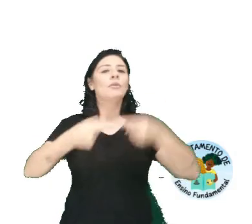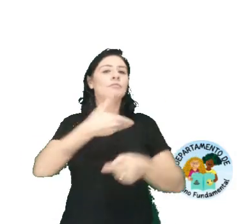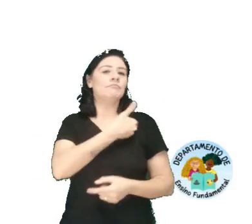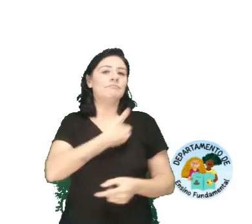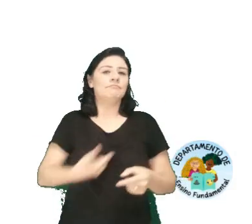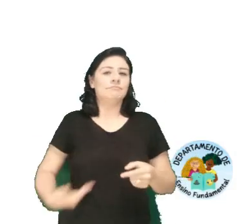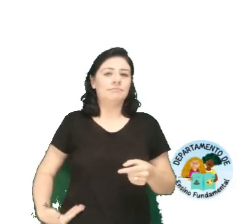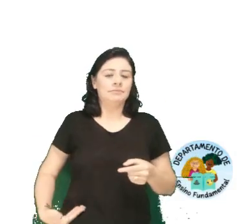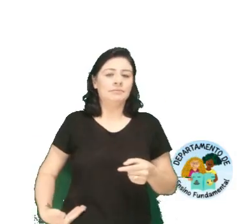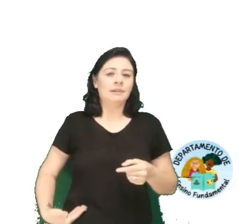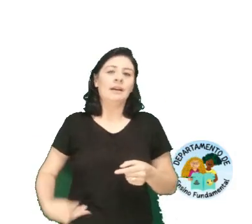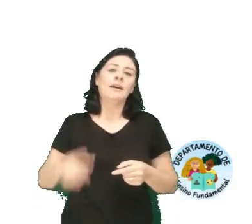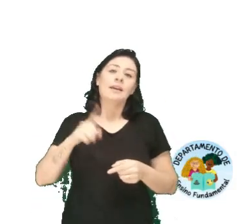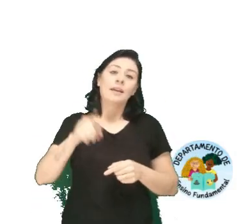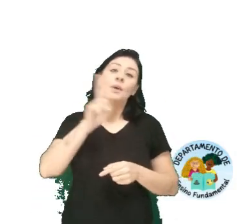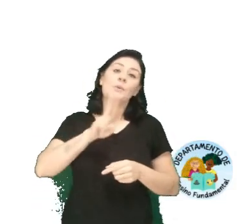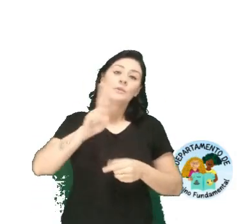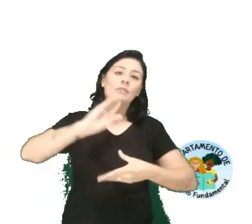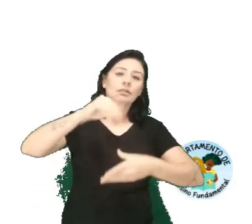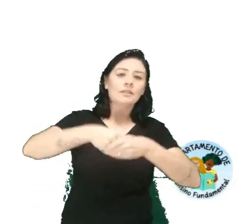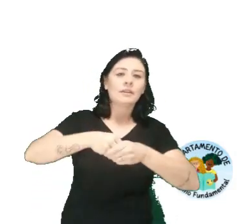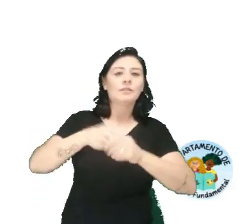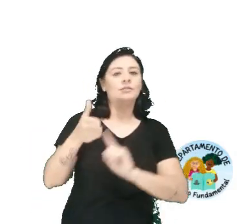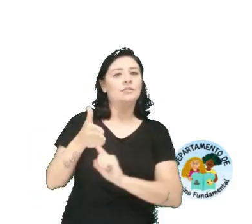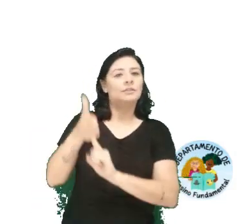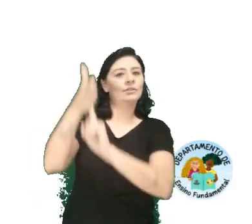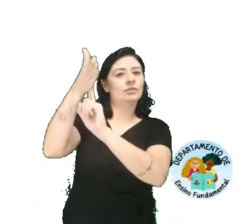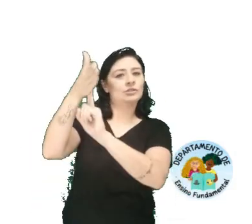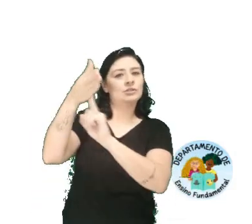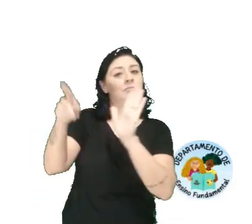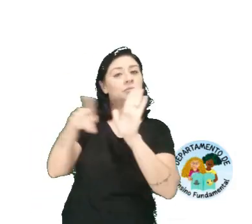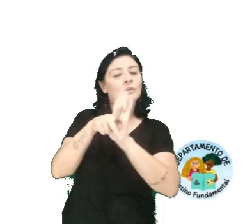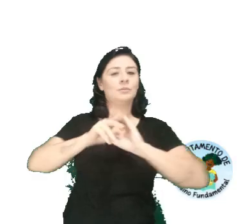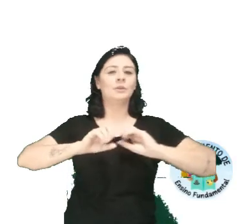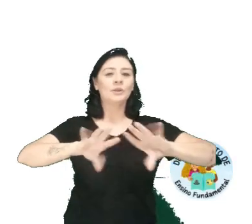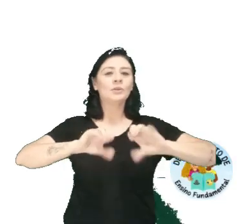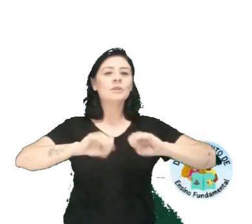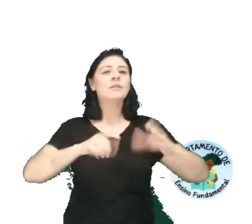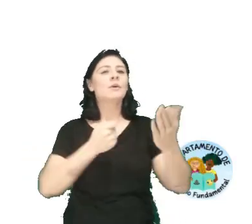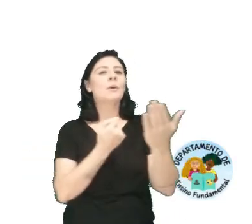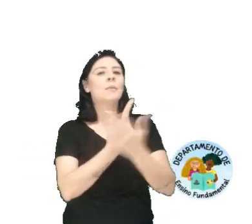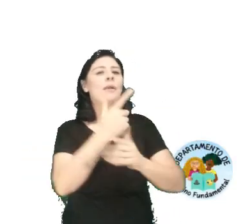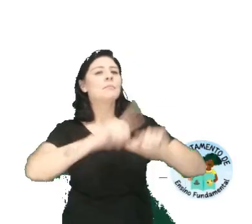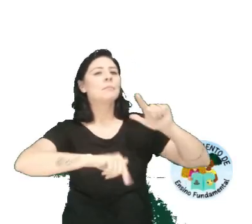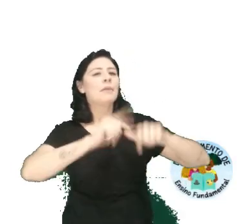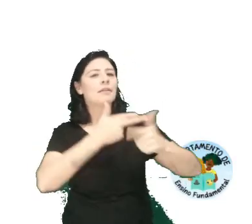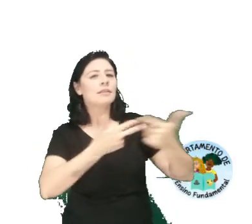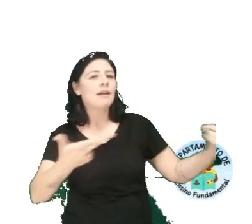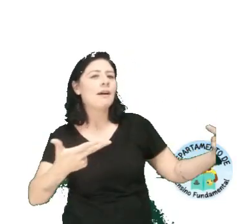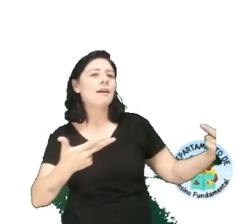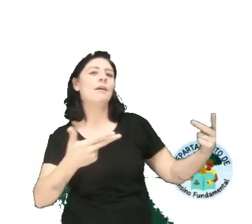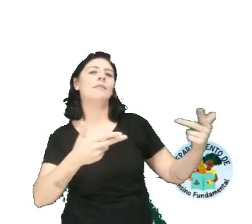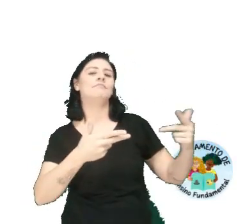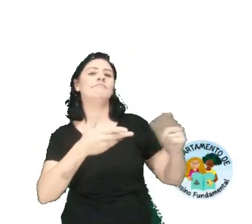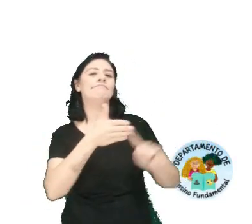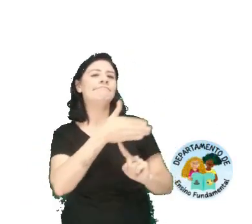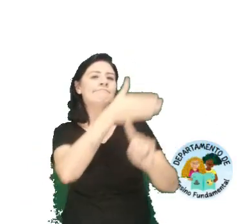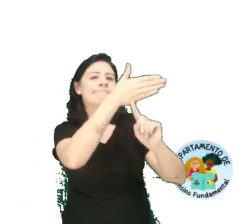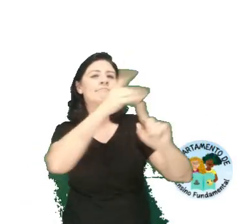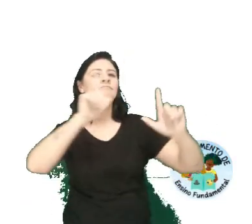que foram utilizadas para a inserção das tecnologias na educação, para comprar os equipamentos, adquirir os equipamentos